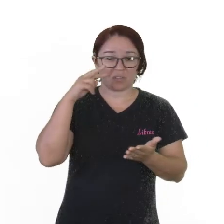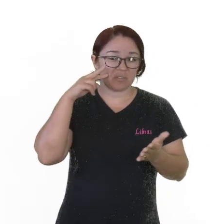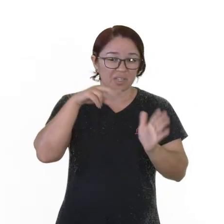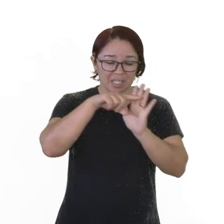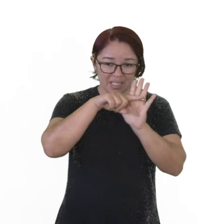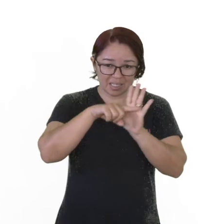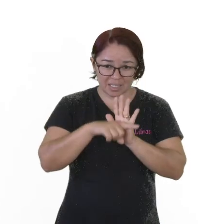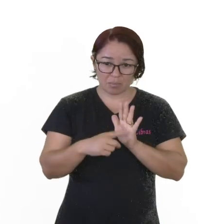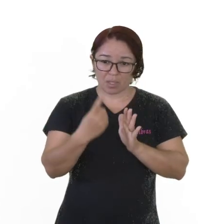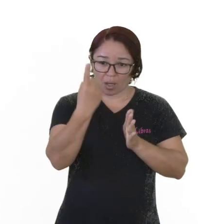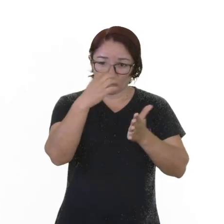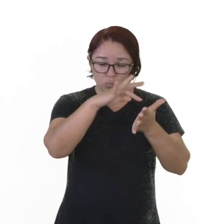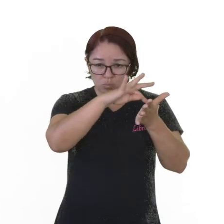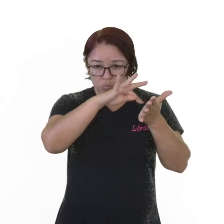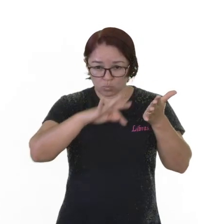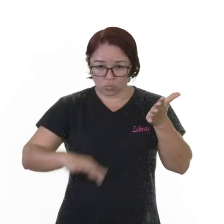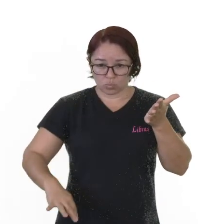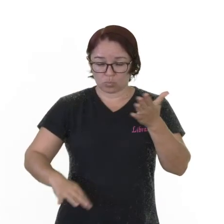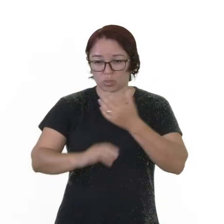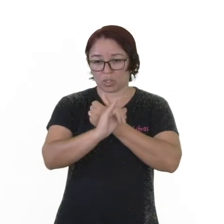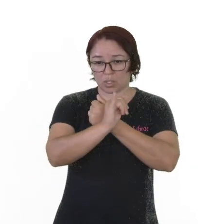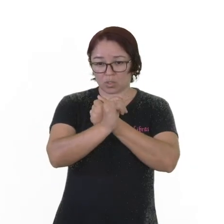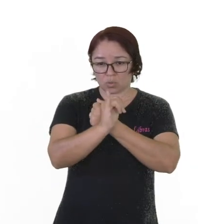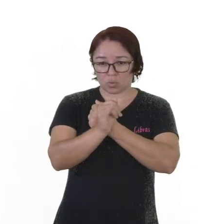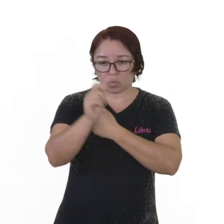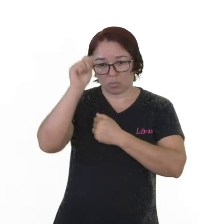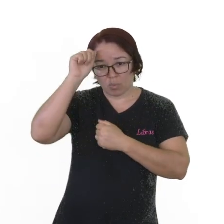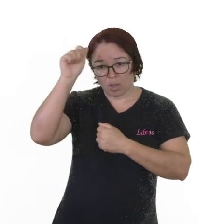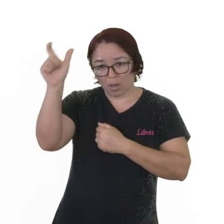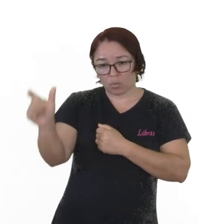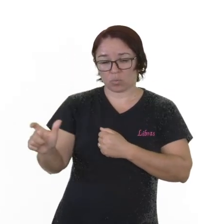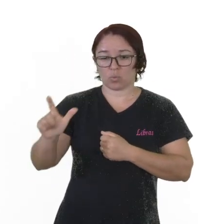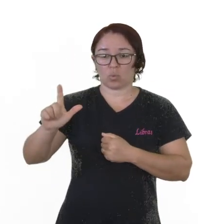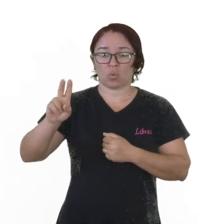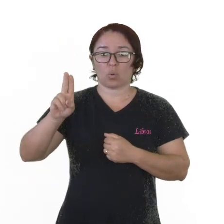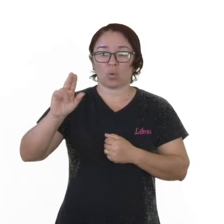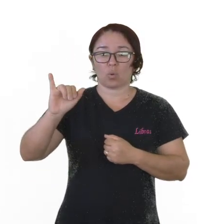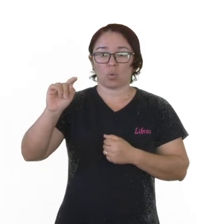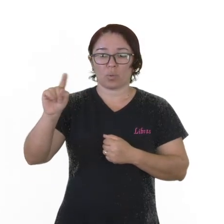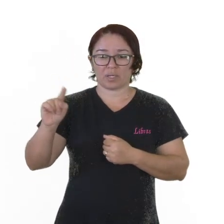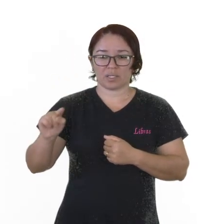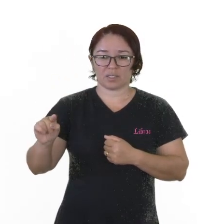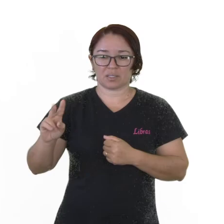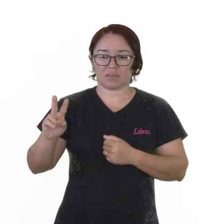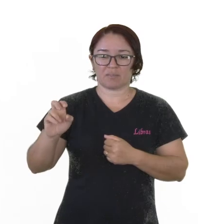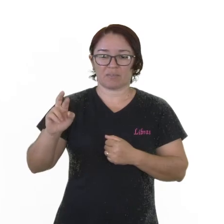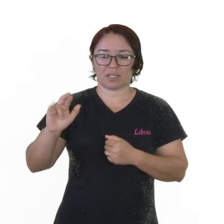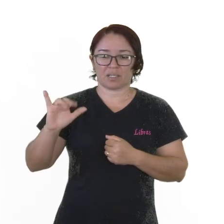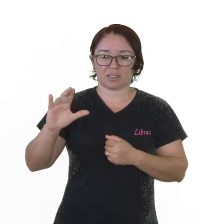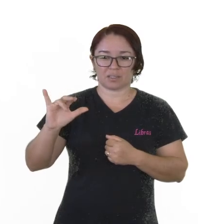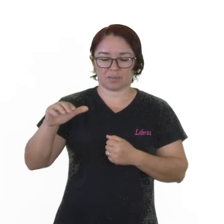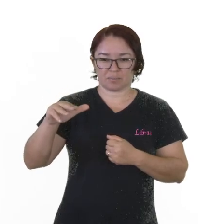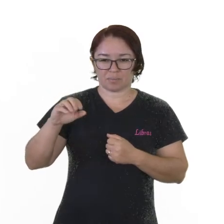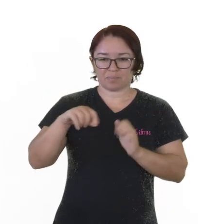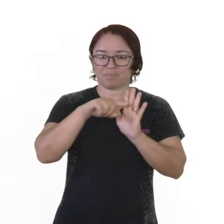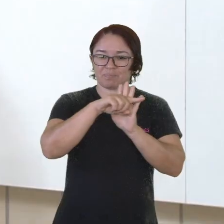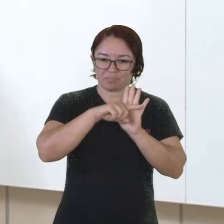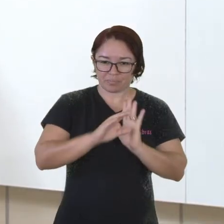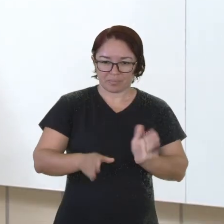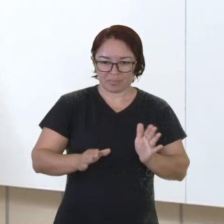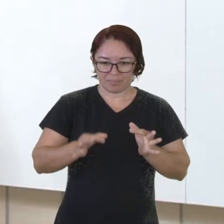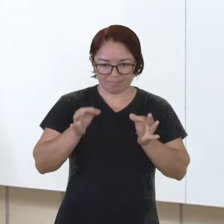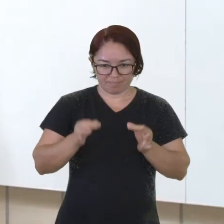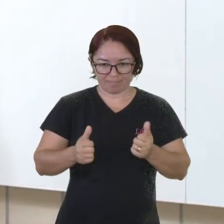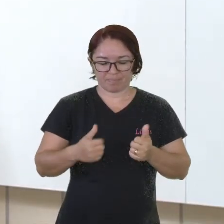crônica humorística de Luiz Fernando Veríssimo e fizemos uma análise dessa crônica. Certinho? Espero que vocês